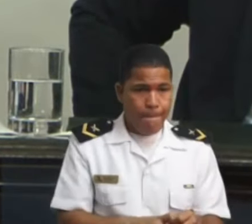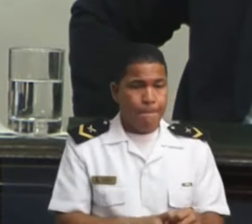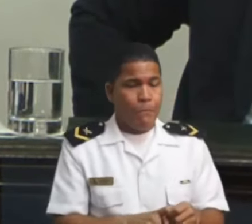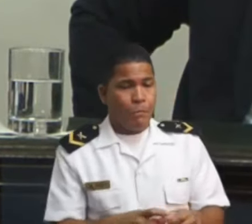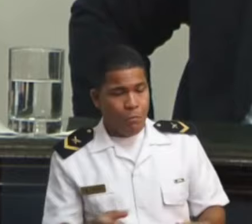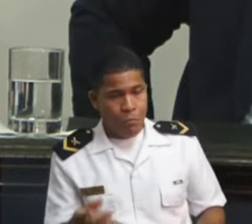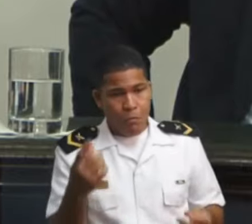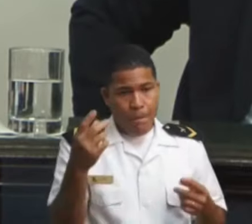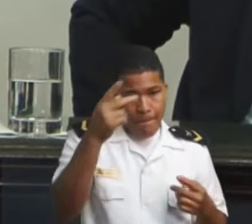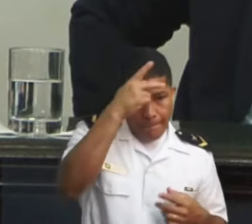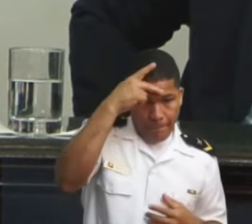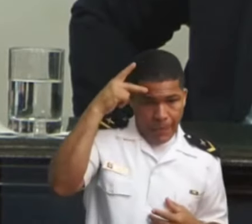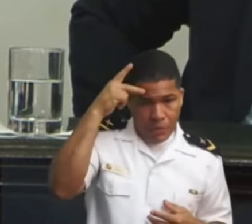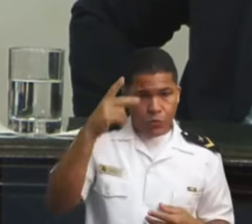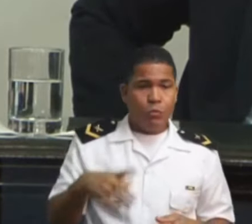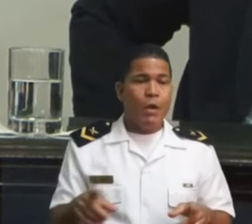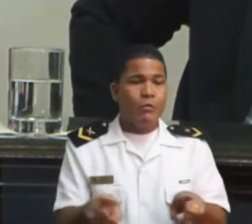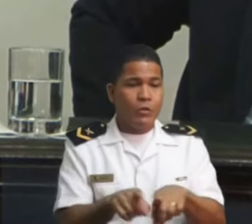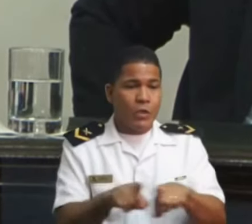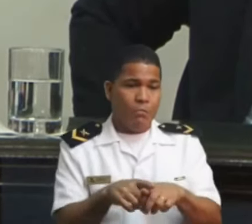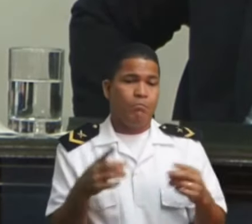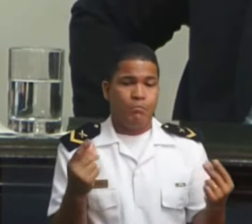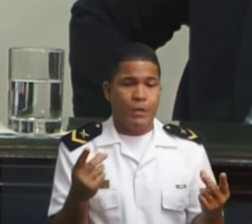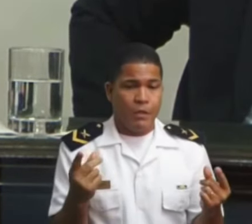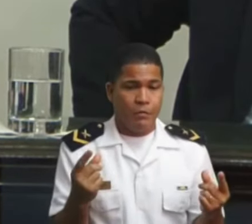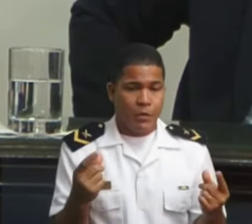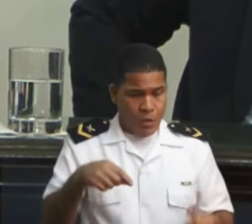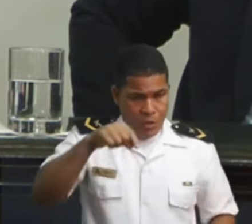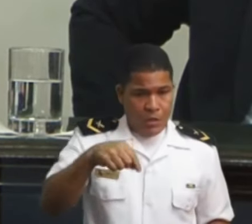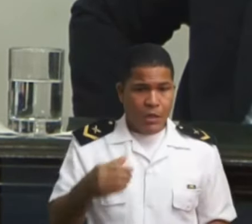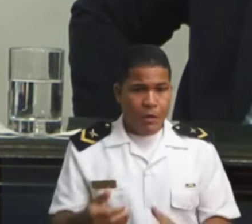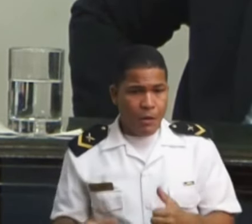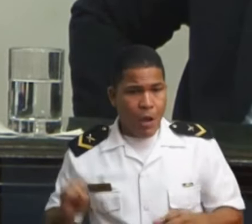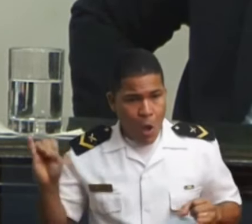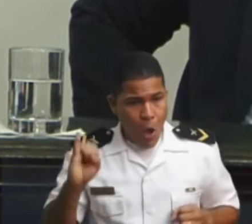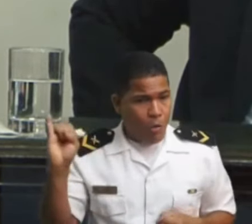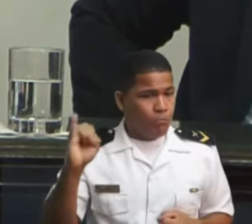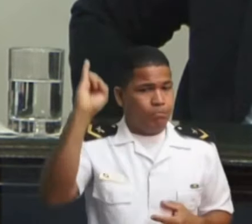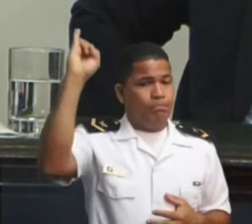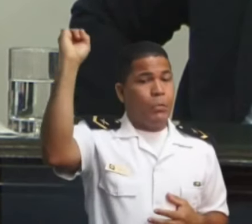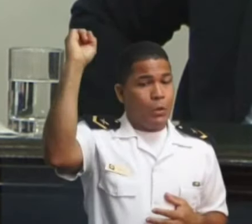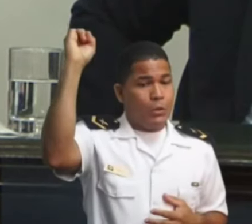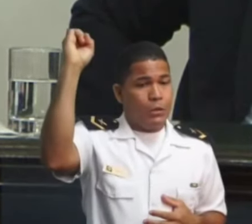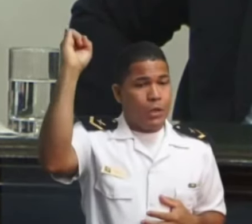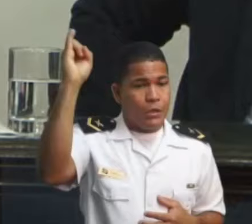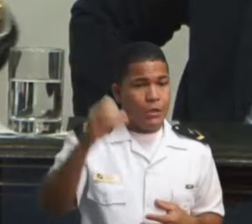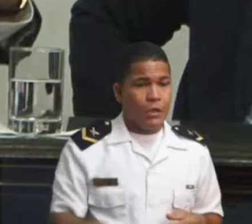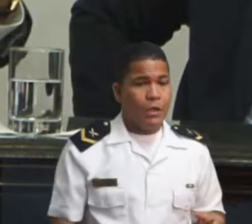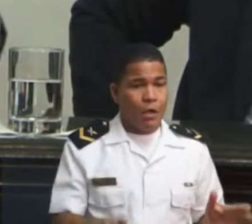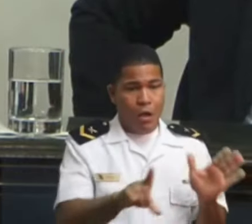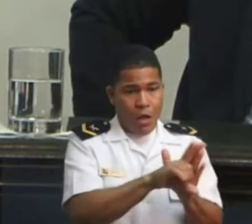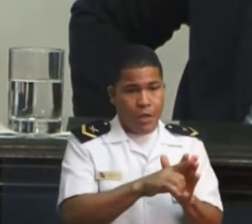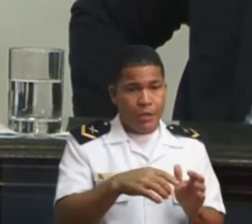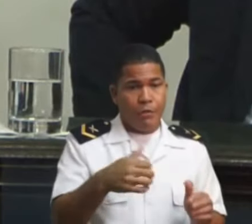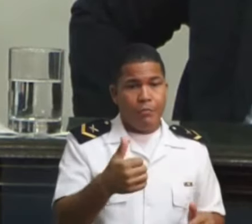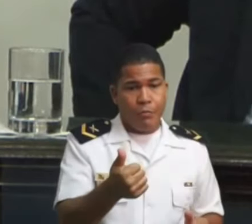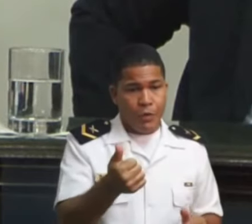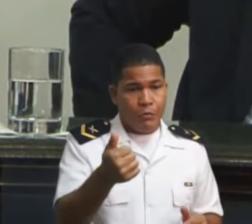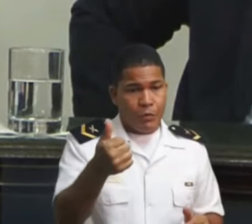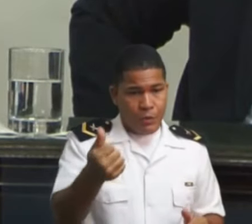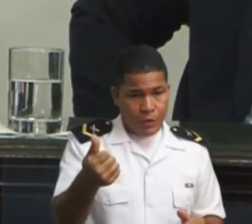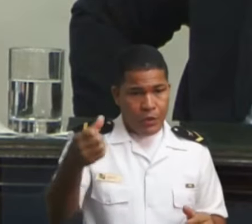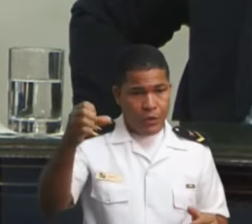seja, é um primor esse artigo 1º da Lei 2180, que há 90 anos,